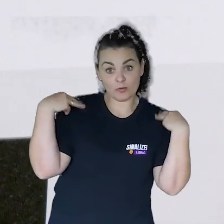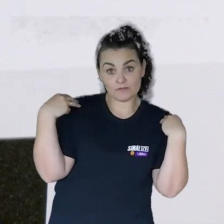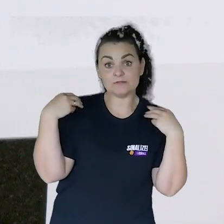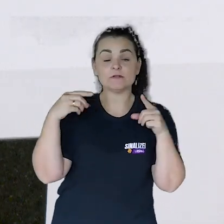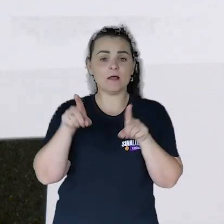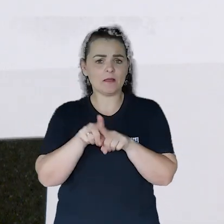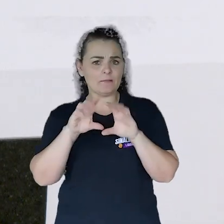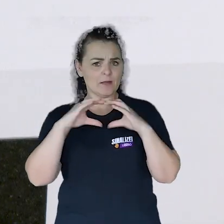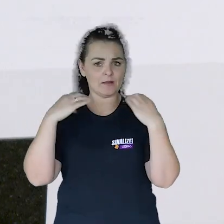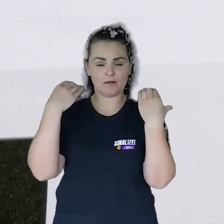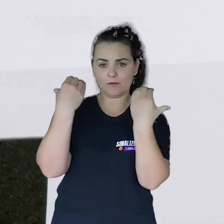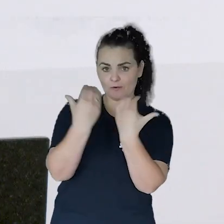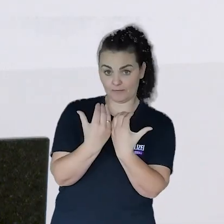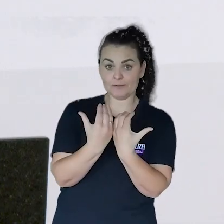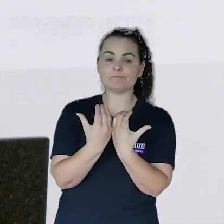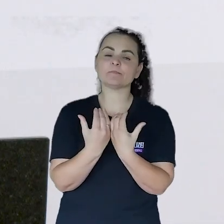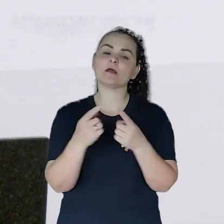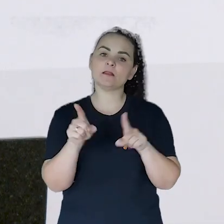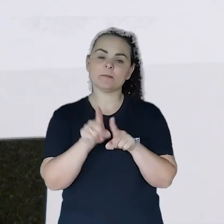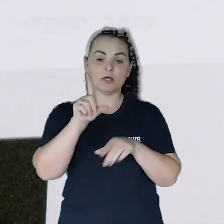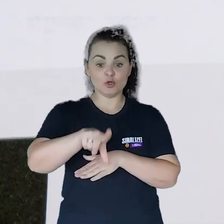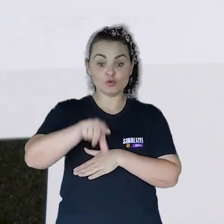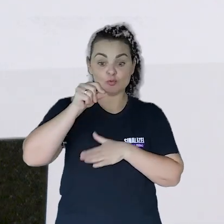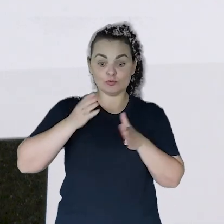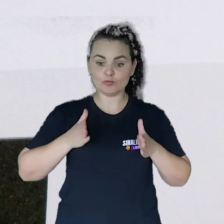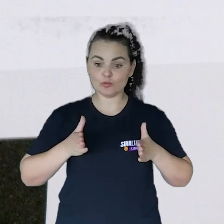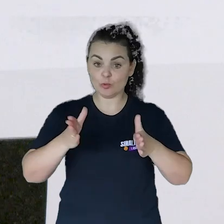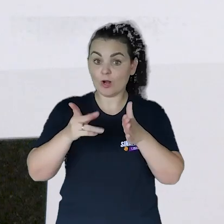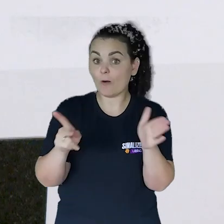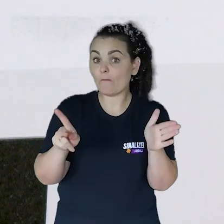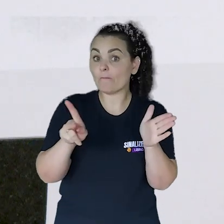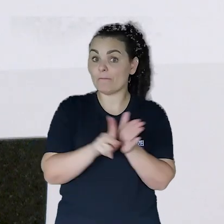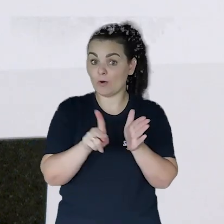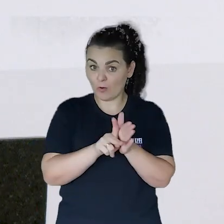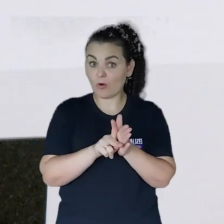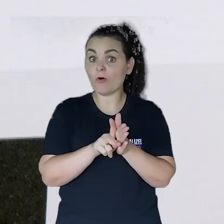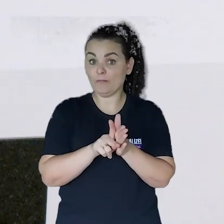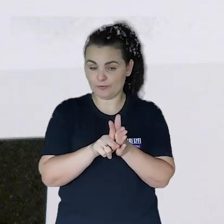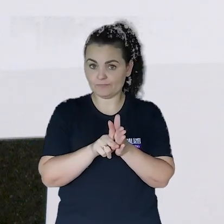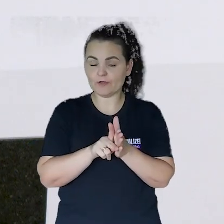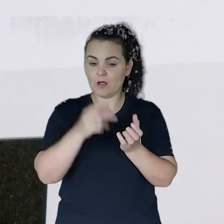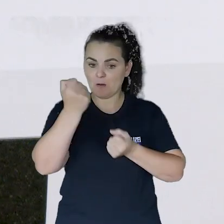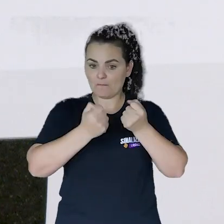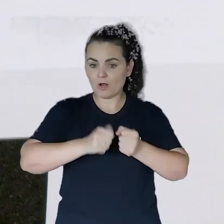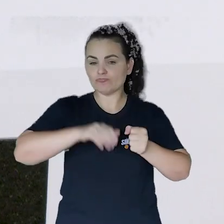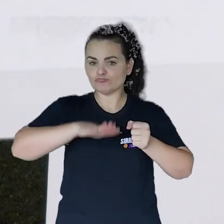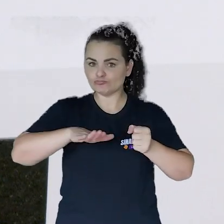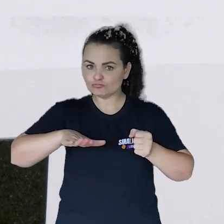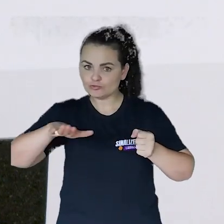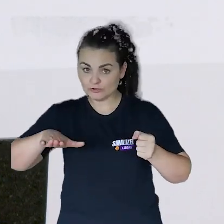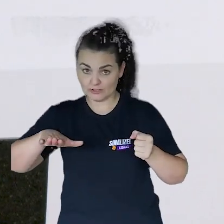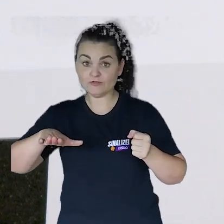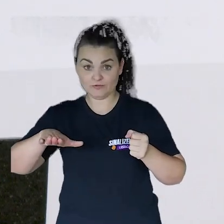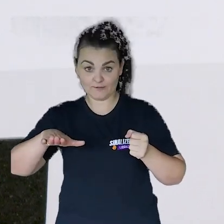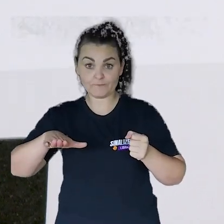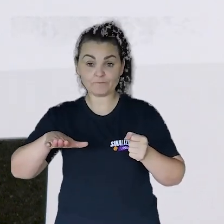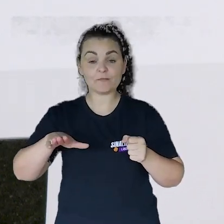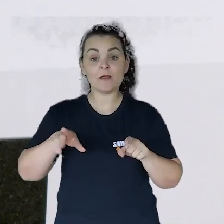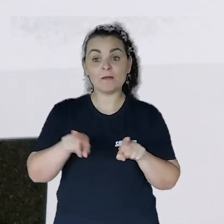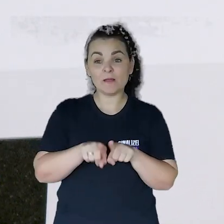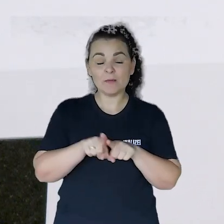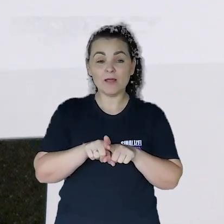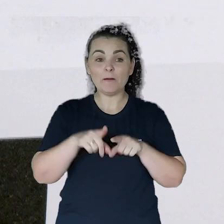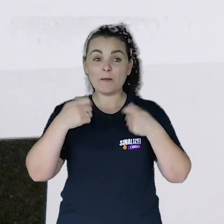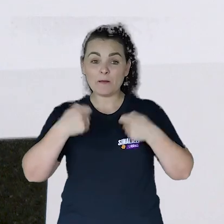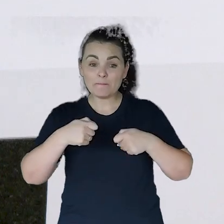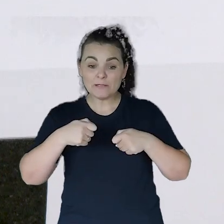comunidade escolher um local adequado no calçadão considerando a segurança e o acesso dos motoristas definir o tamanho do